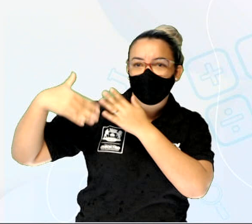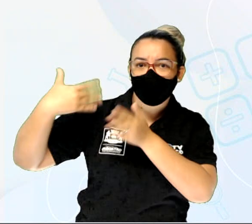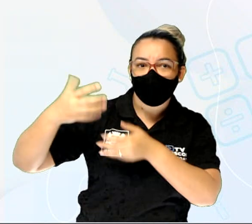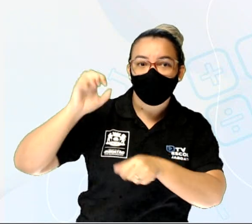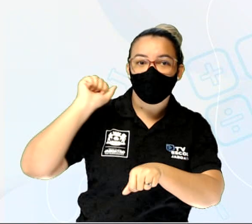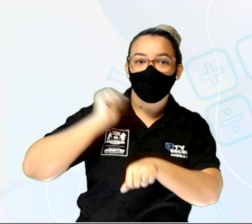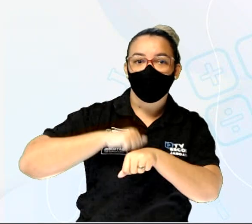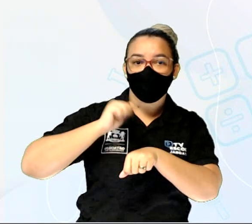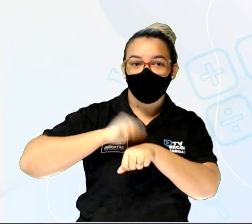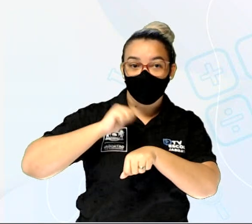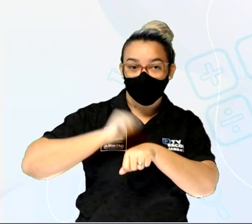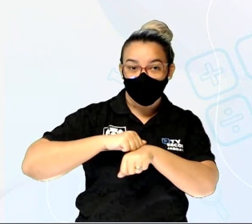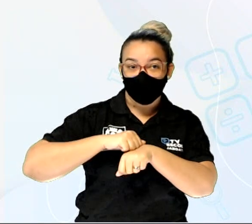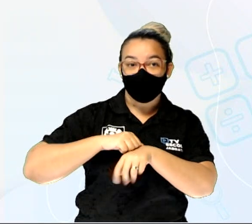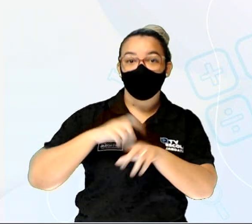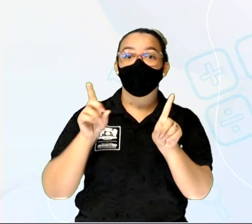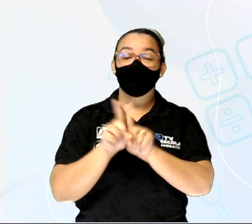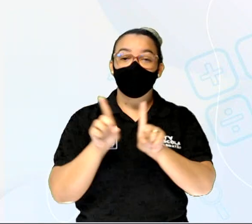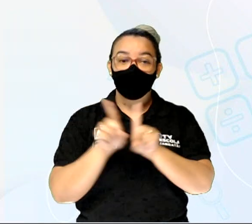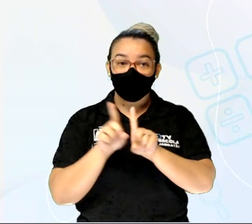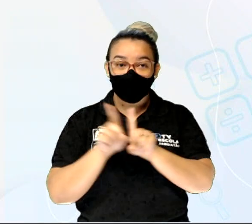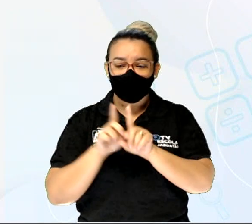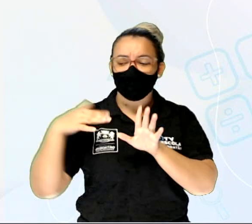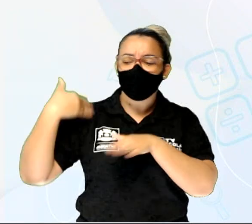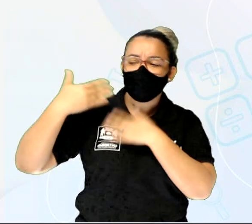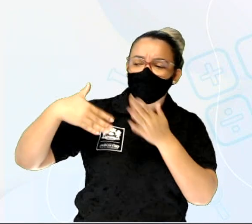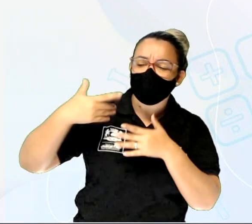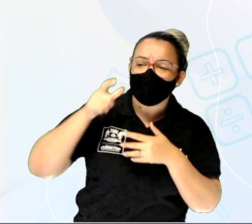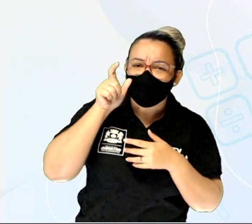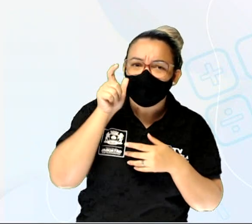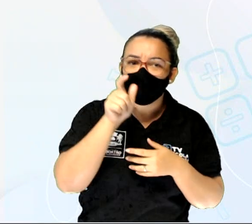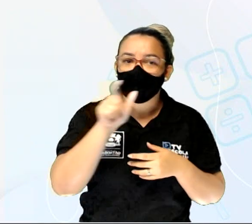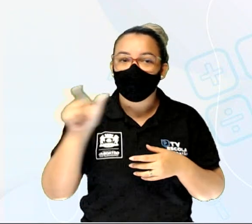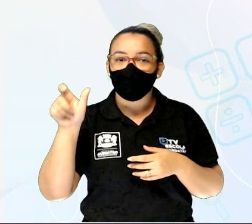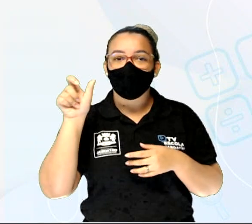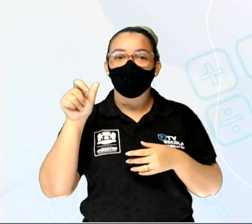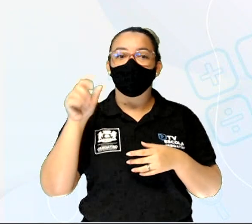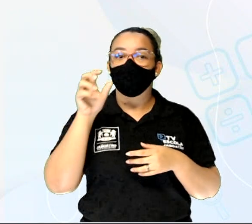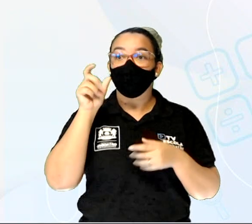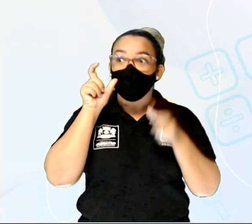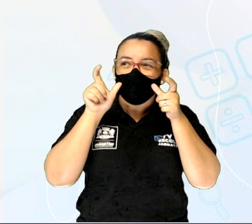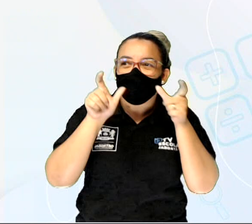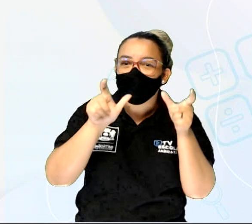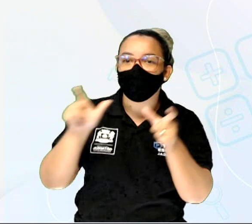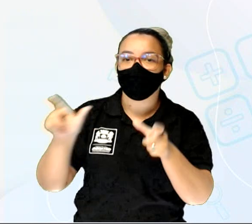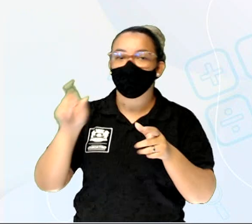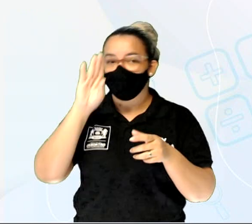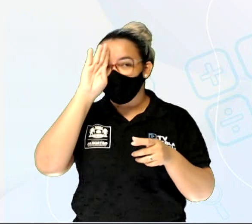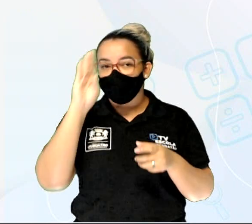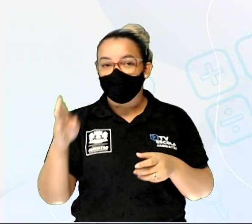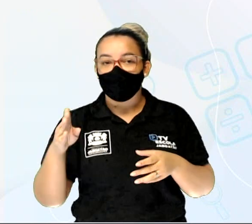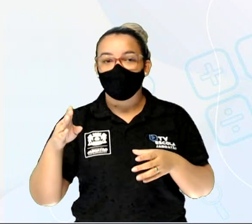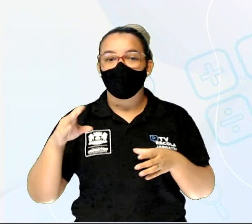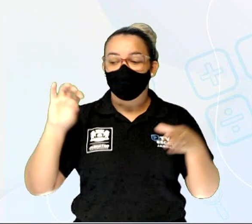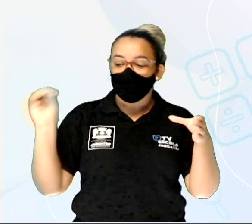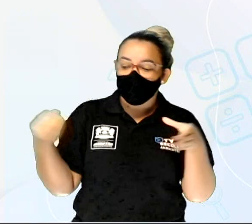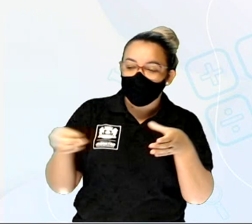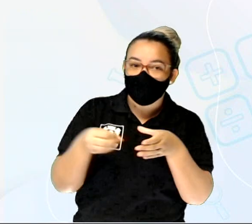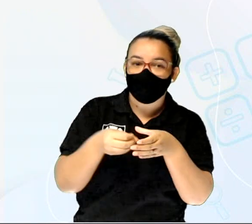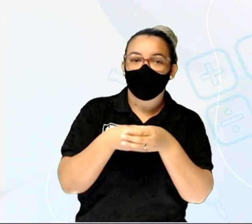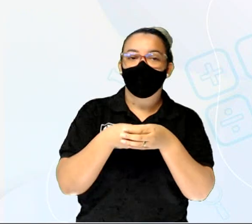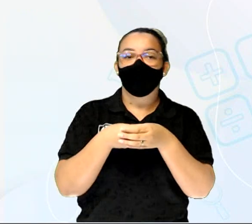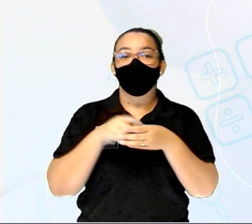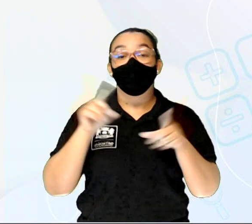evidências anatômicas e fisiológicas, observação direta, evidências celulares e